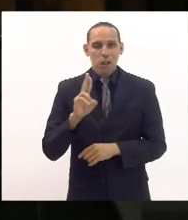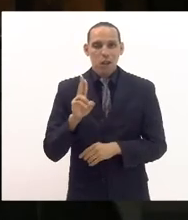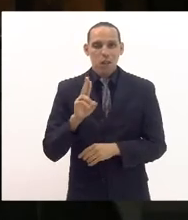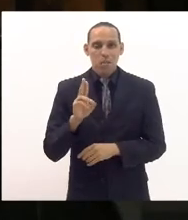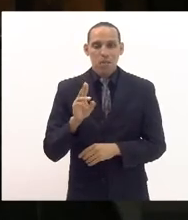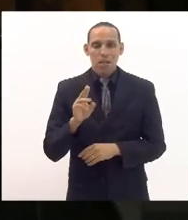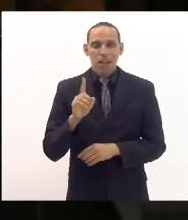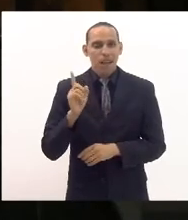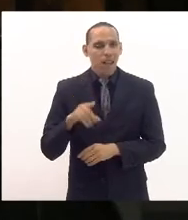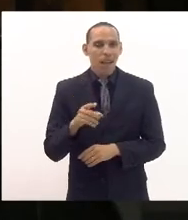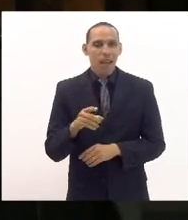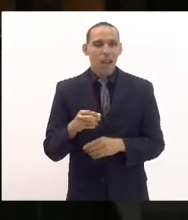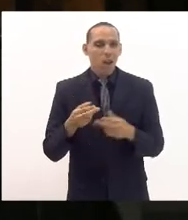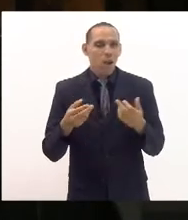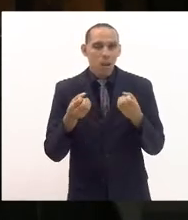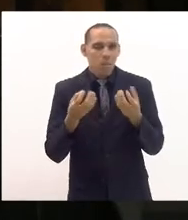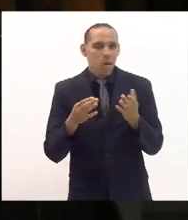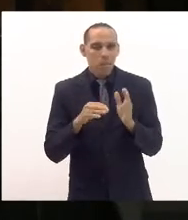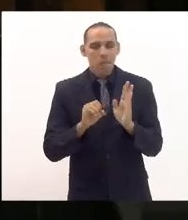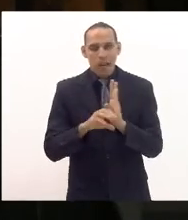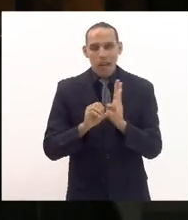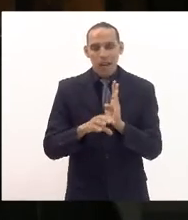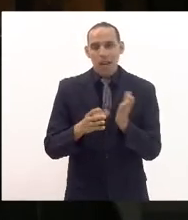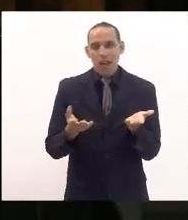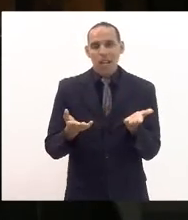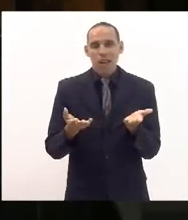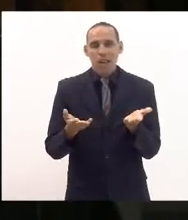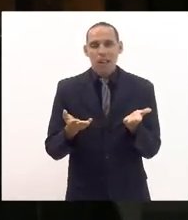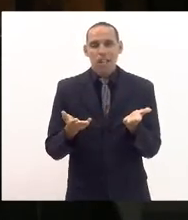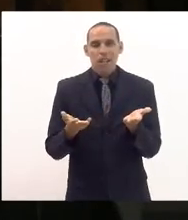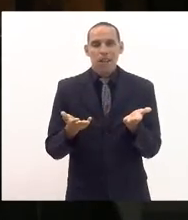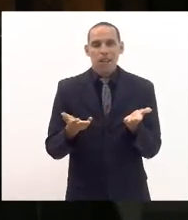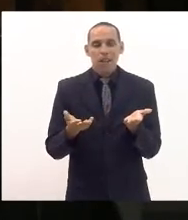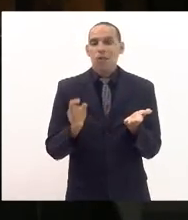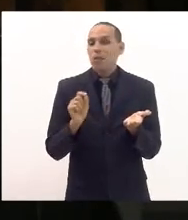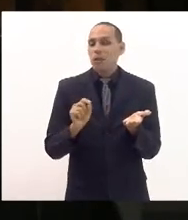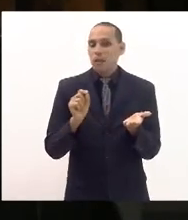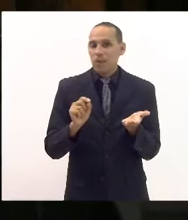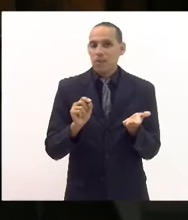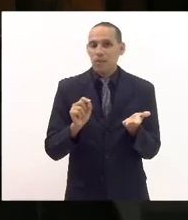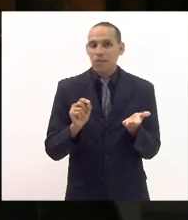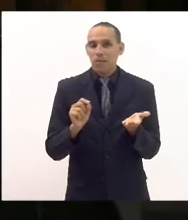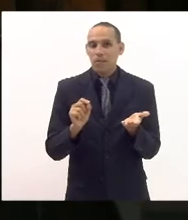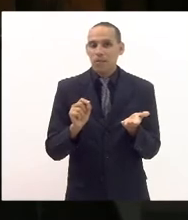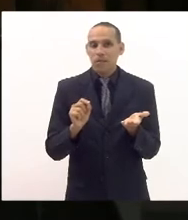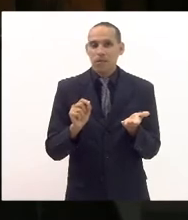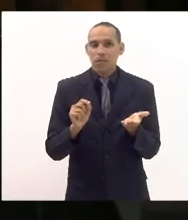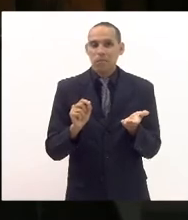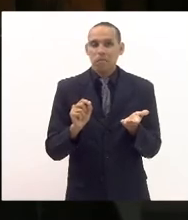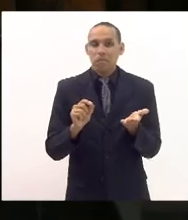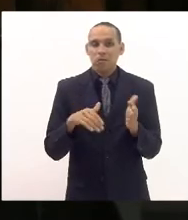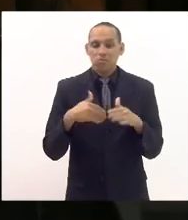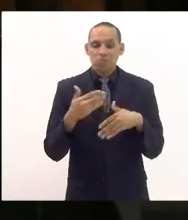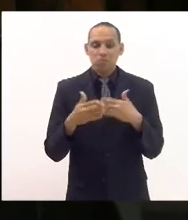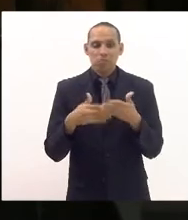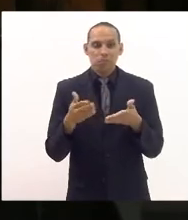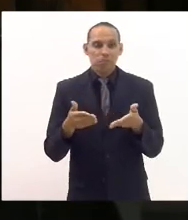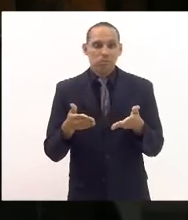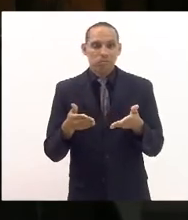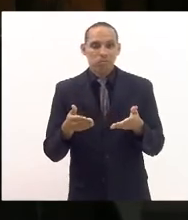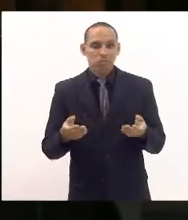é uma benesse quem vai que vai ser trazer um prejuízo